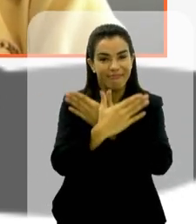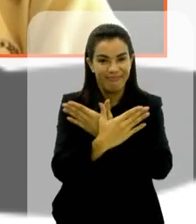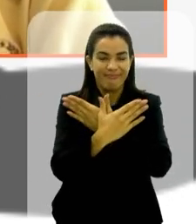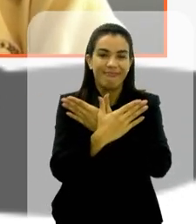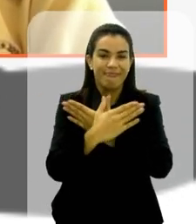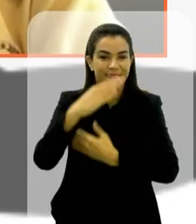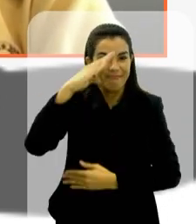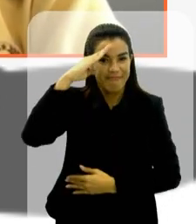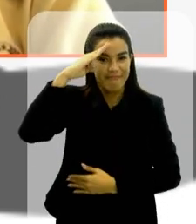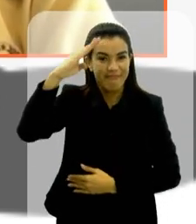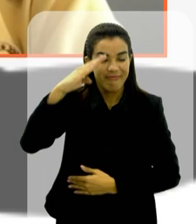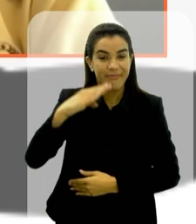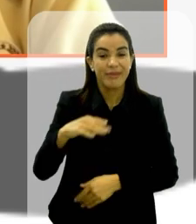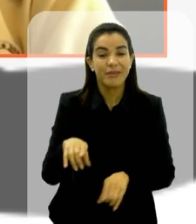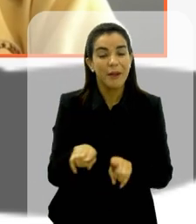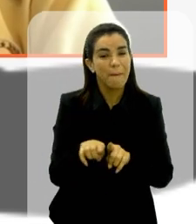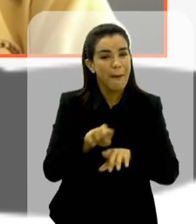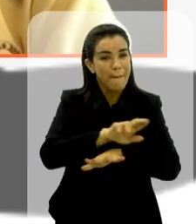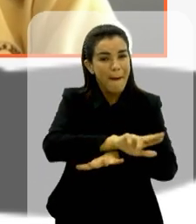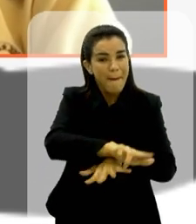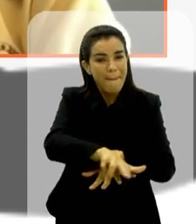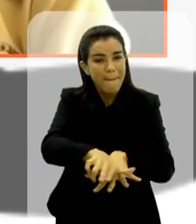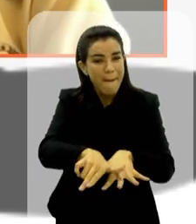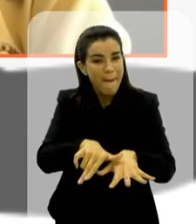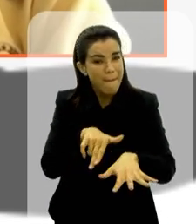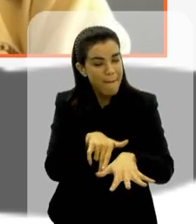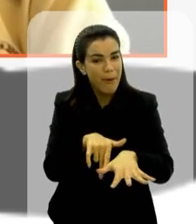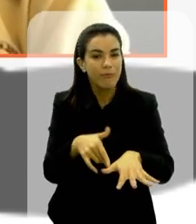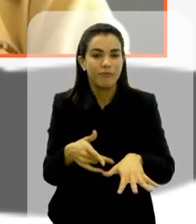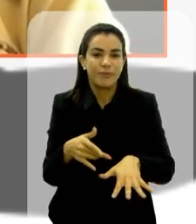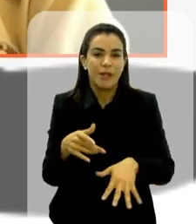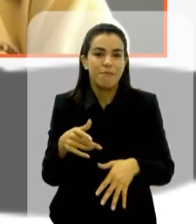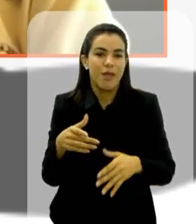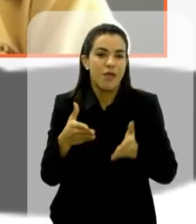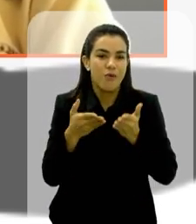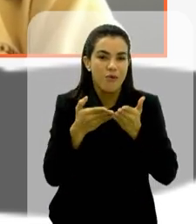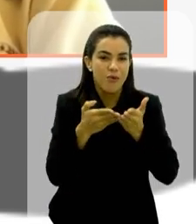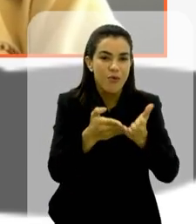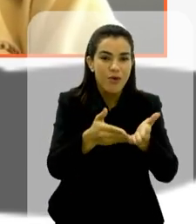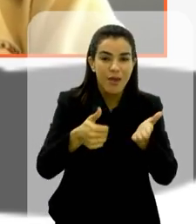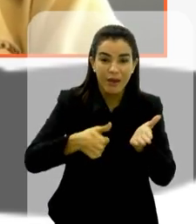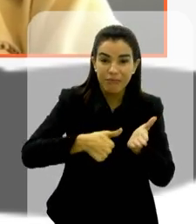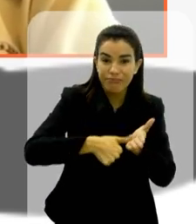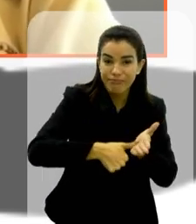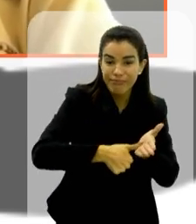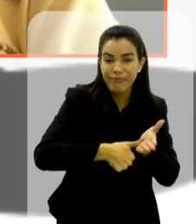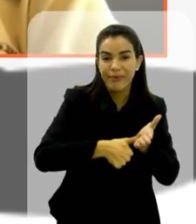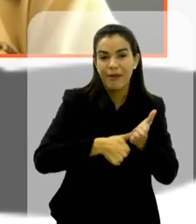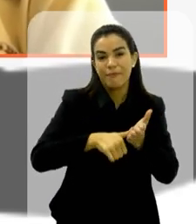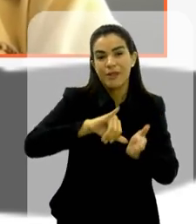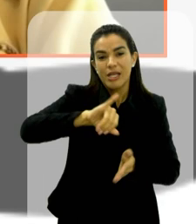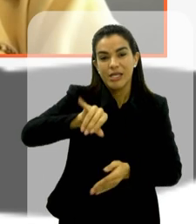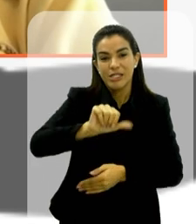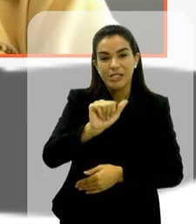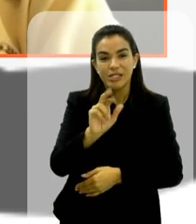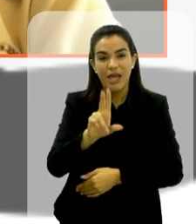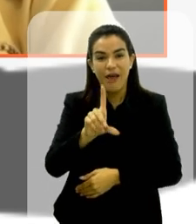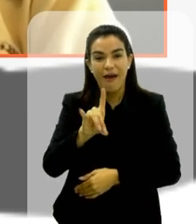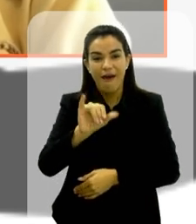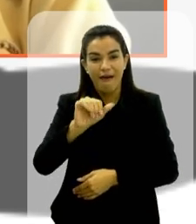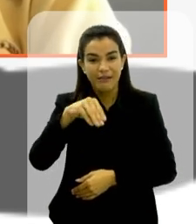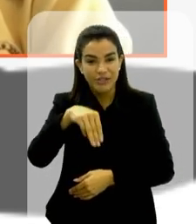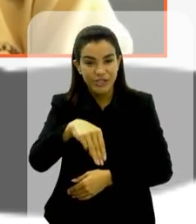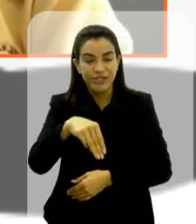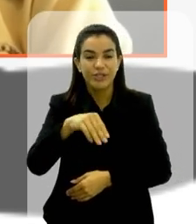negócios, tantas coisas extraordinárias são advindas, o Yacht Club do Jardim Guanabara, né?